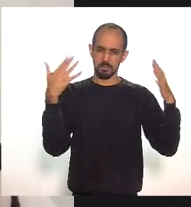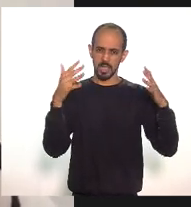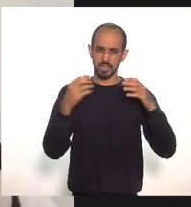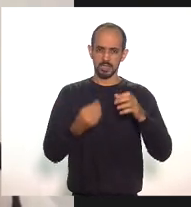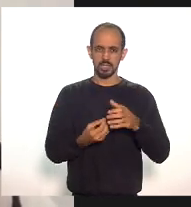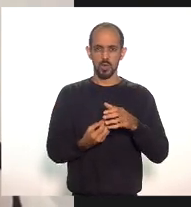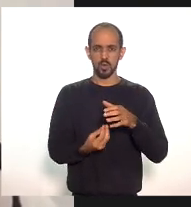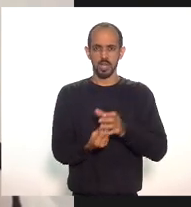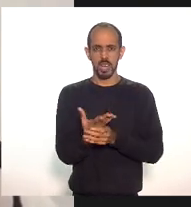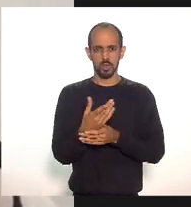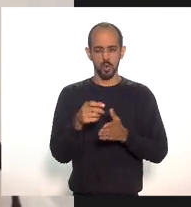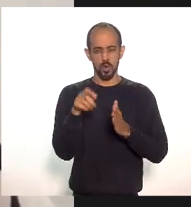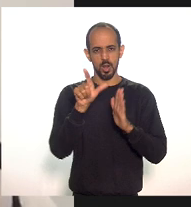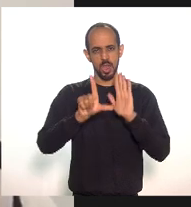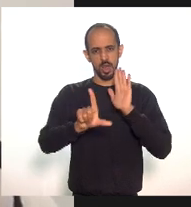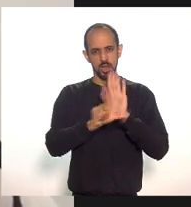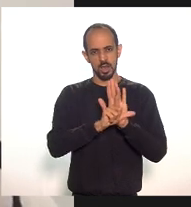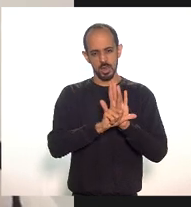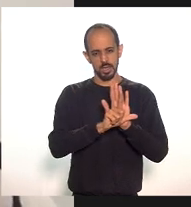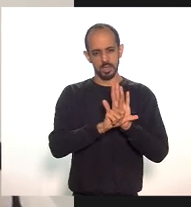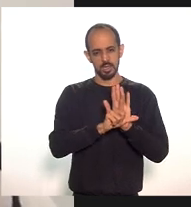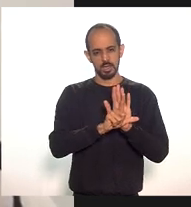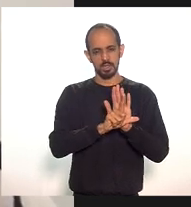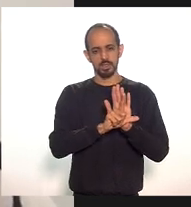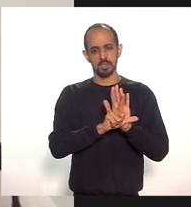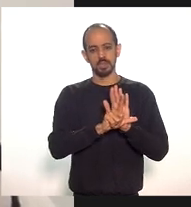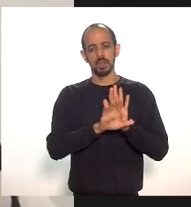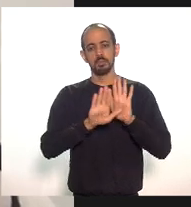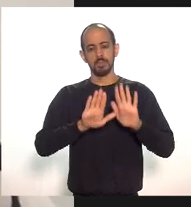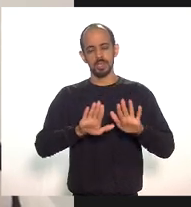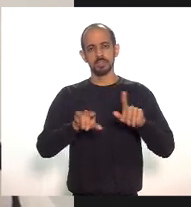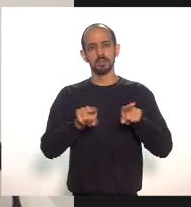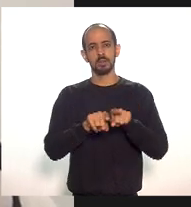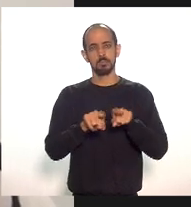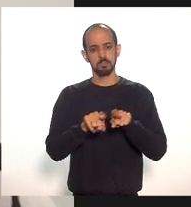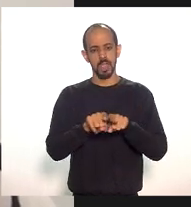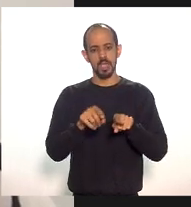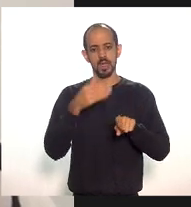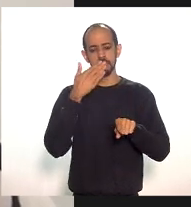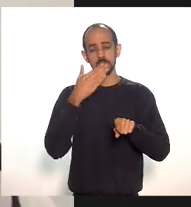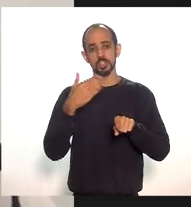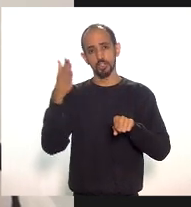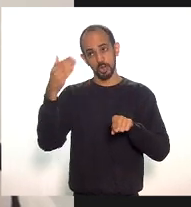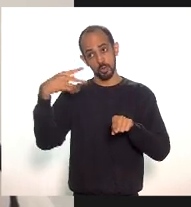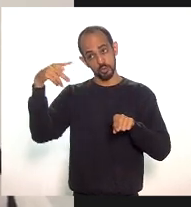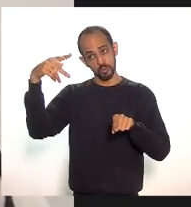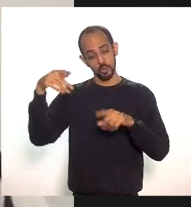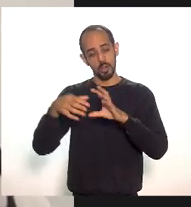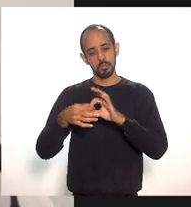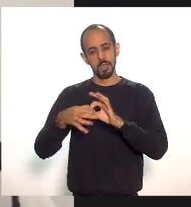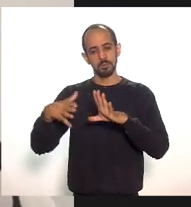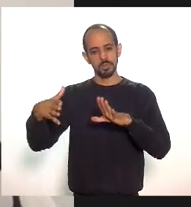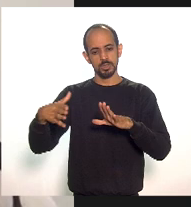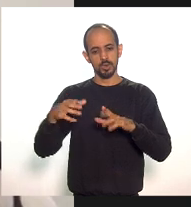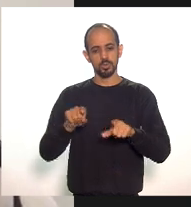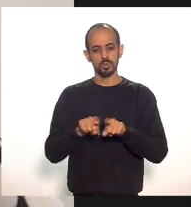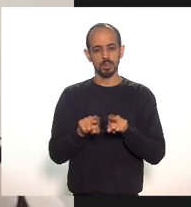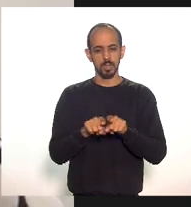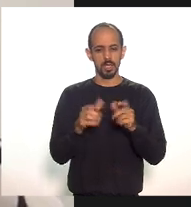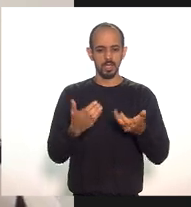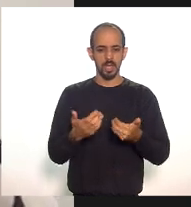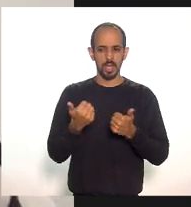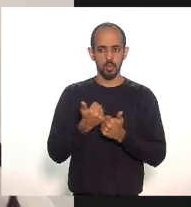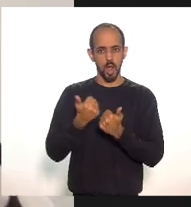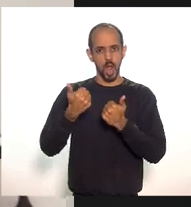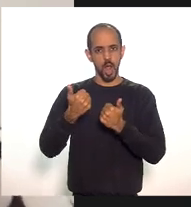que já desde já já coloquei no grupo mas pedir a vossa excelência ou sua permissão do autor a coautoria nesse